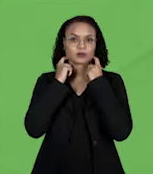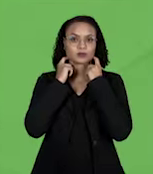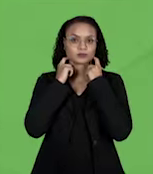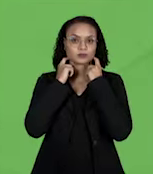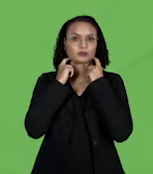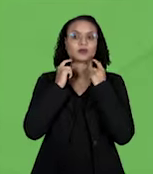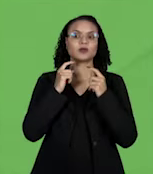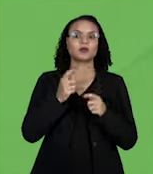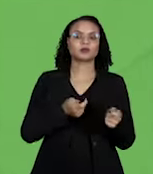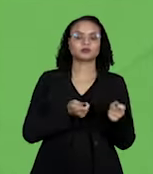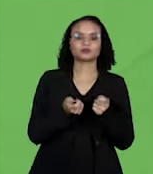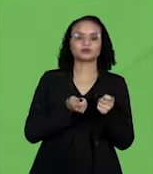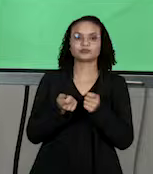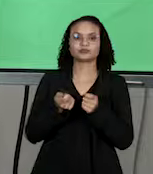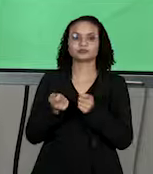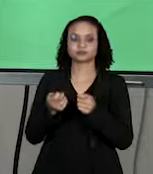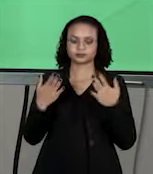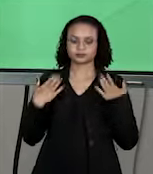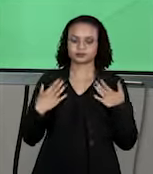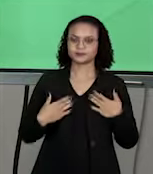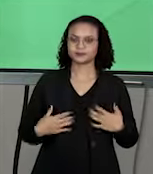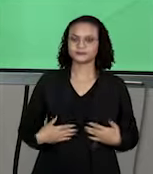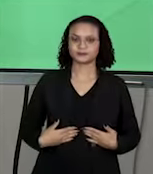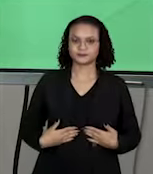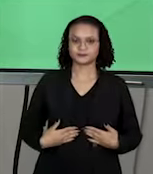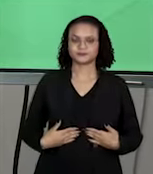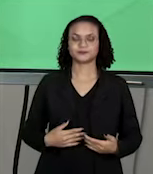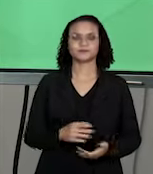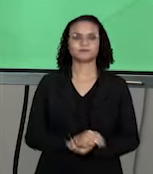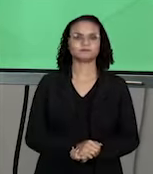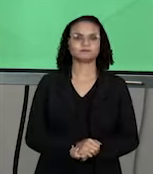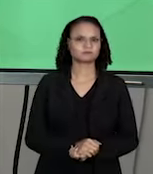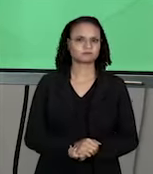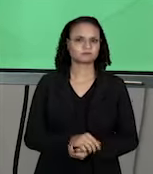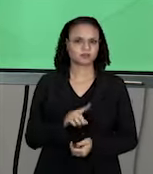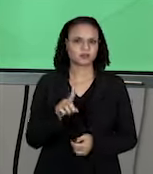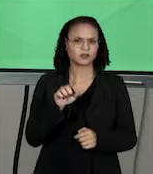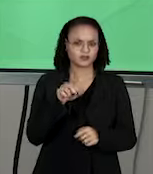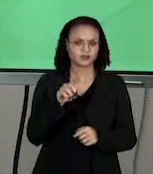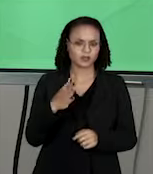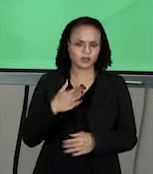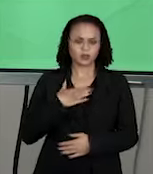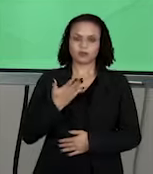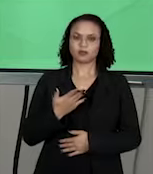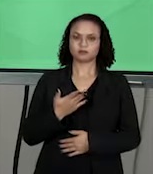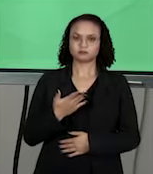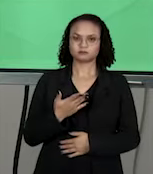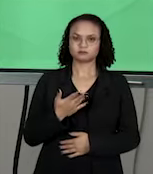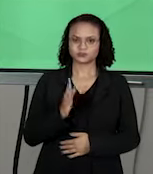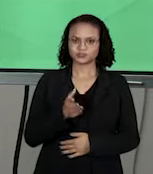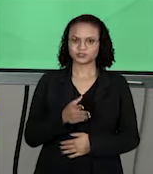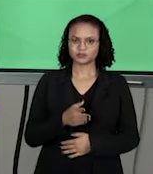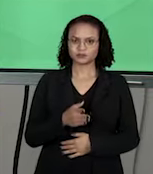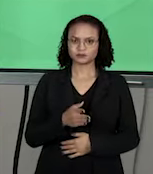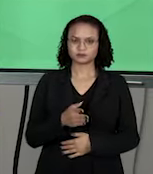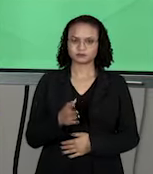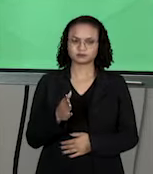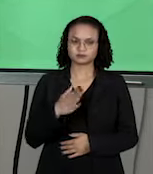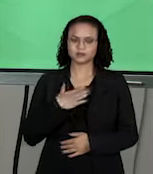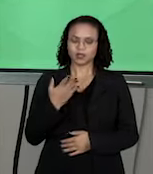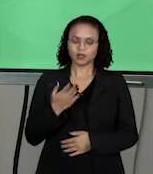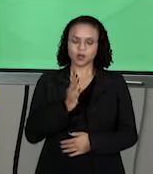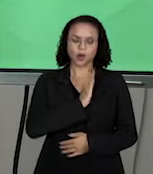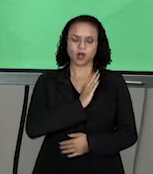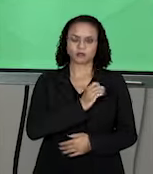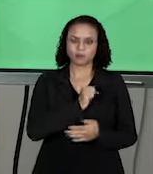nosso organismo. Bom, você já levou um susto? Sabe quando você leva aquele susto que o